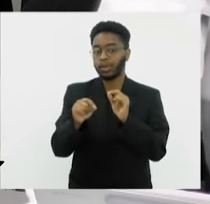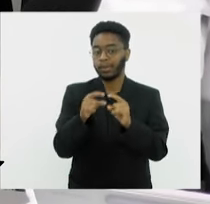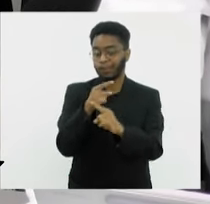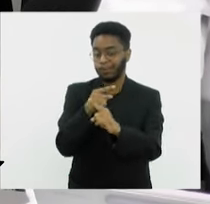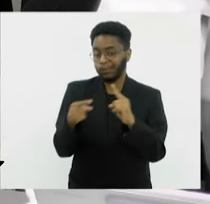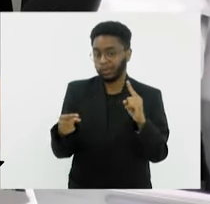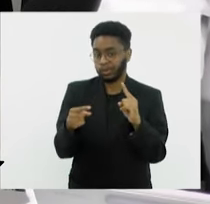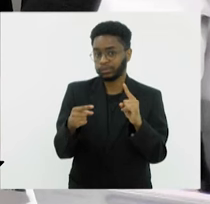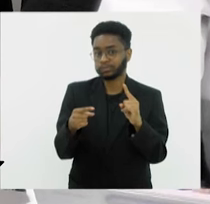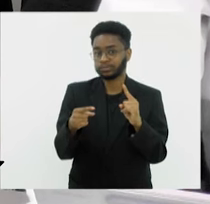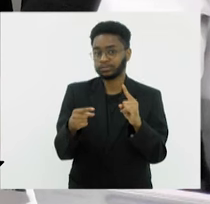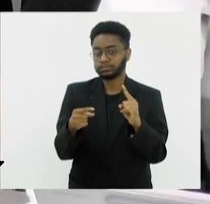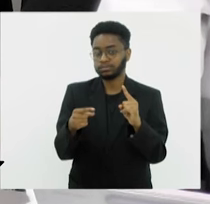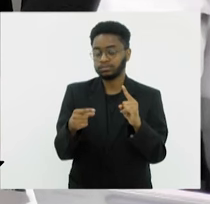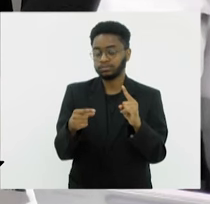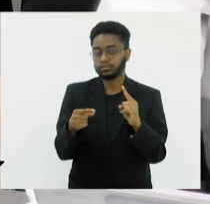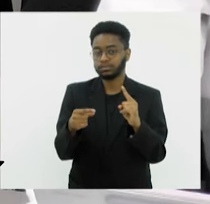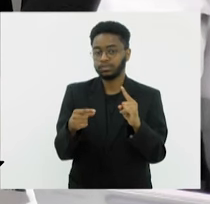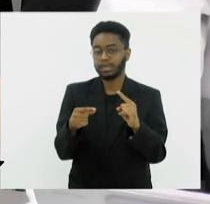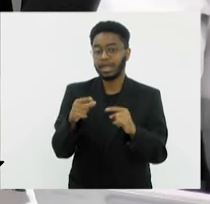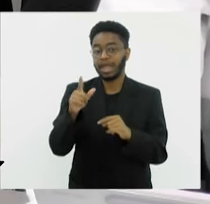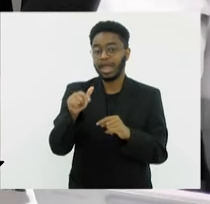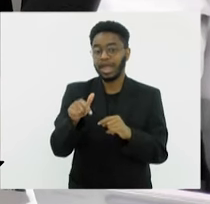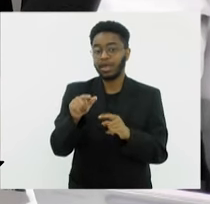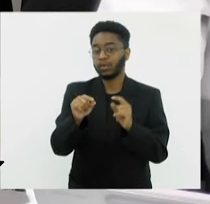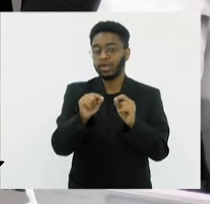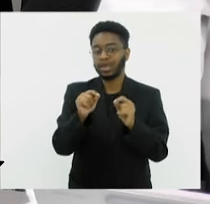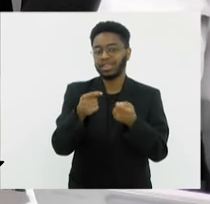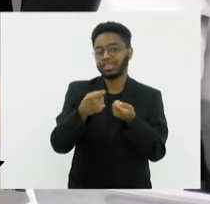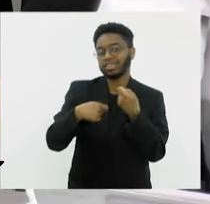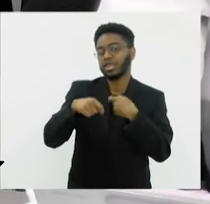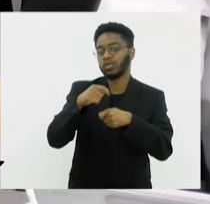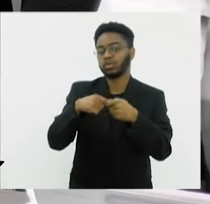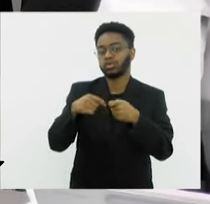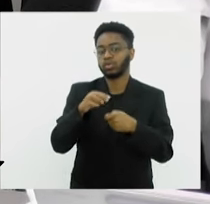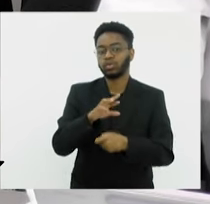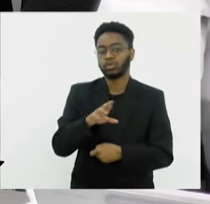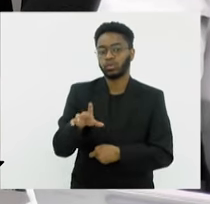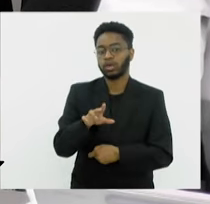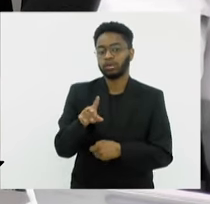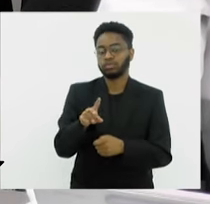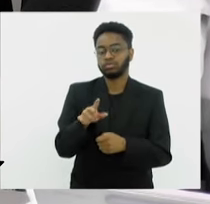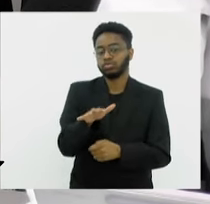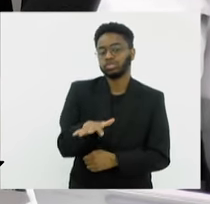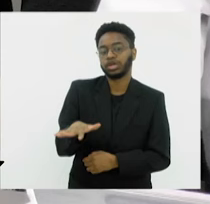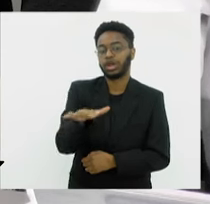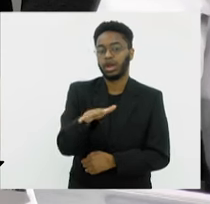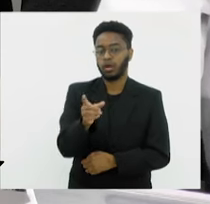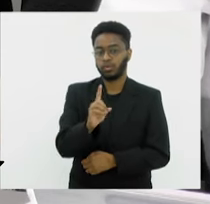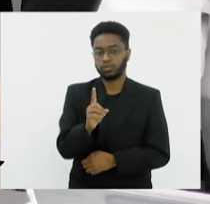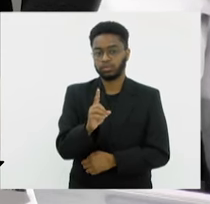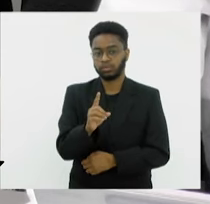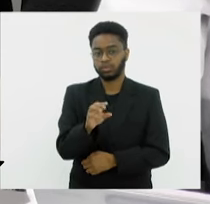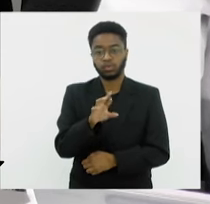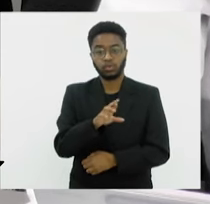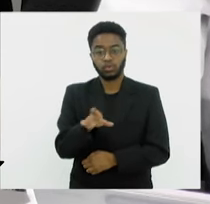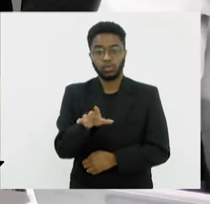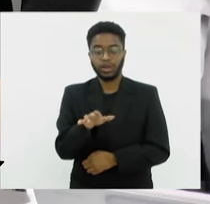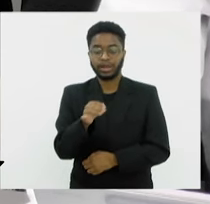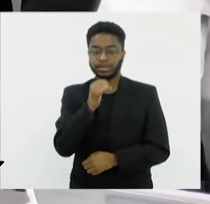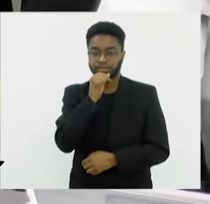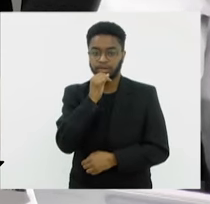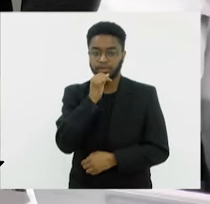vedação é uma contrapartida negocial, não é uma contrapartida genérica, não é uma contrapartida